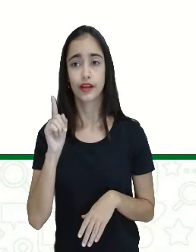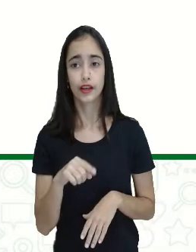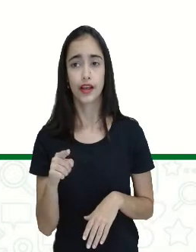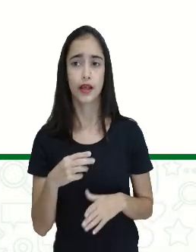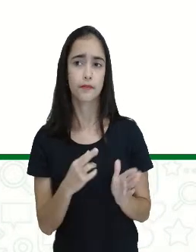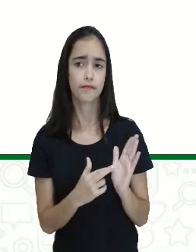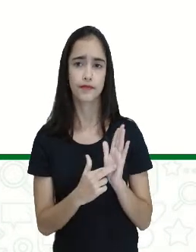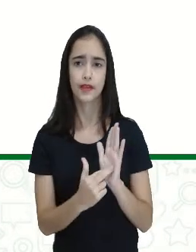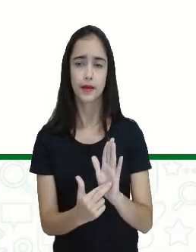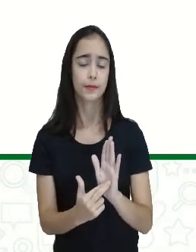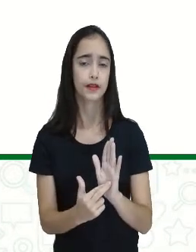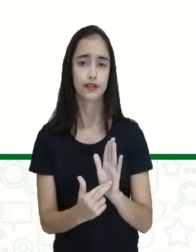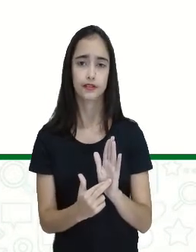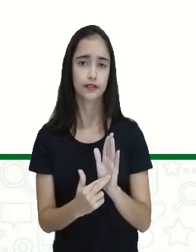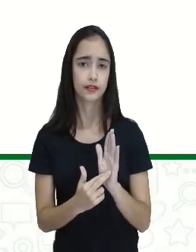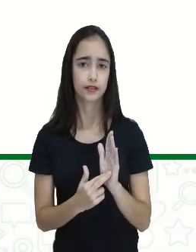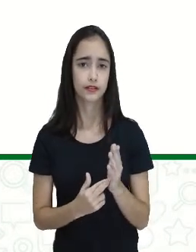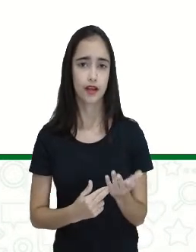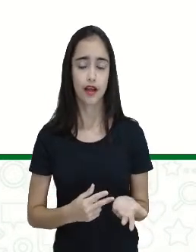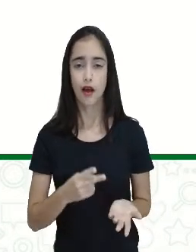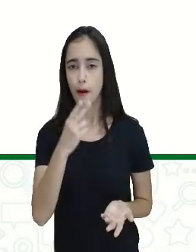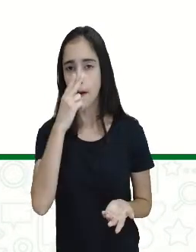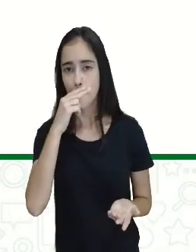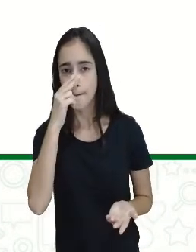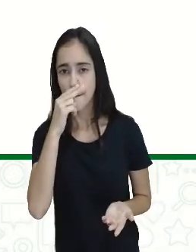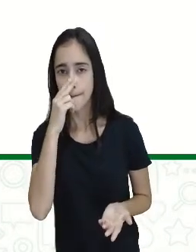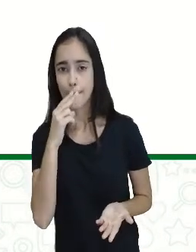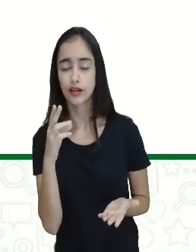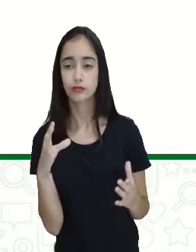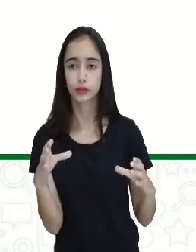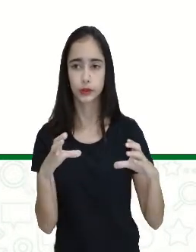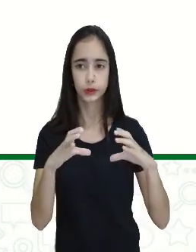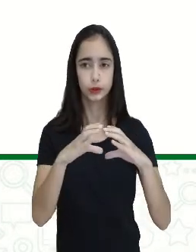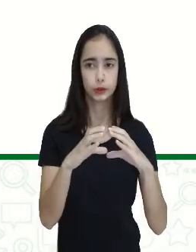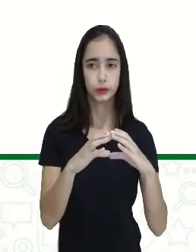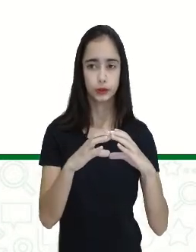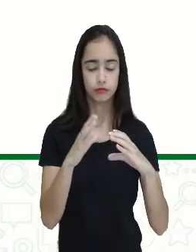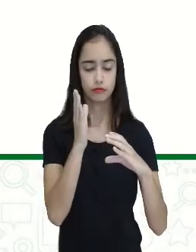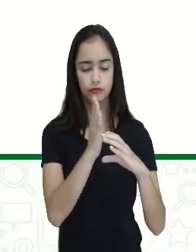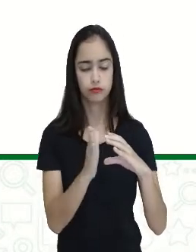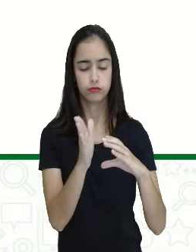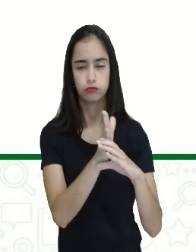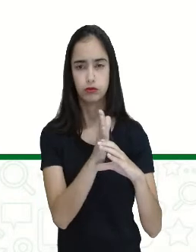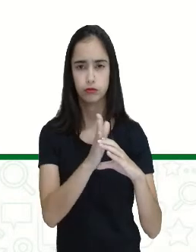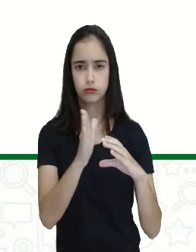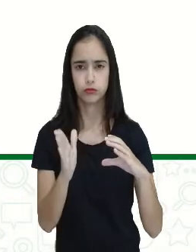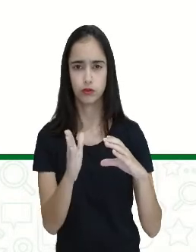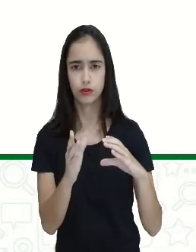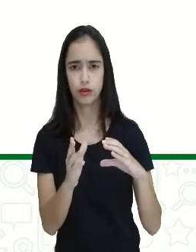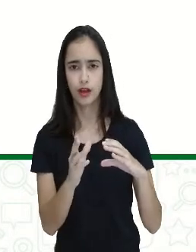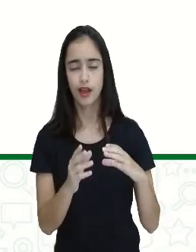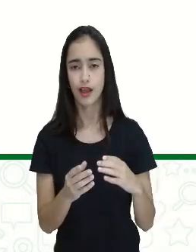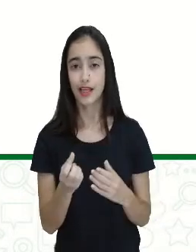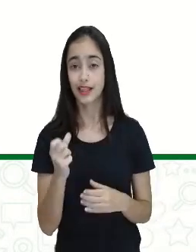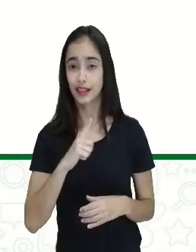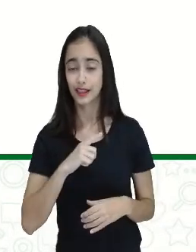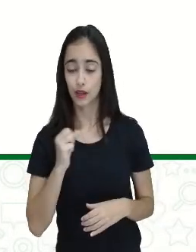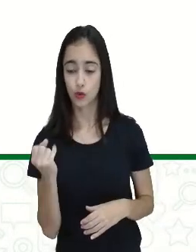que representam a mesma parte em relação ao todo, ou seja, a mesma